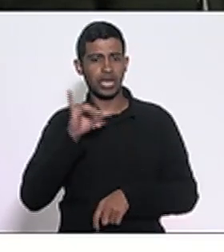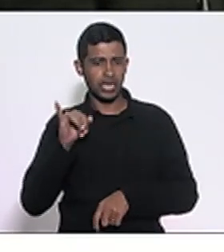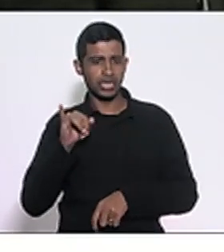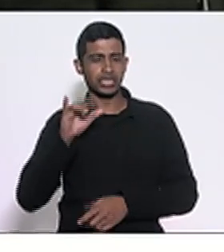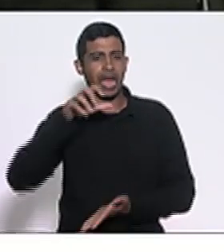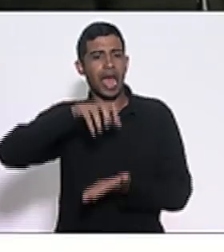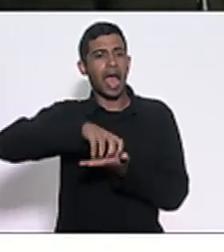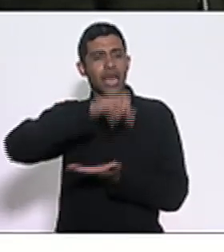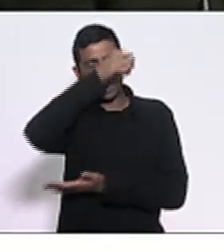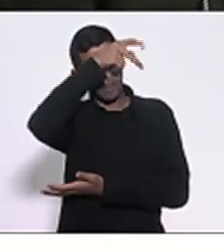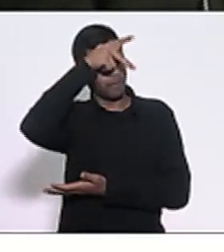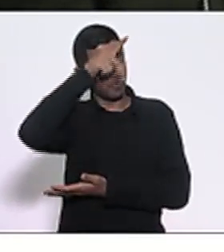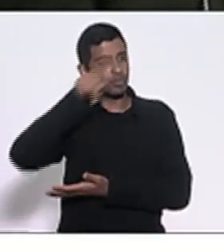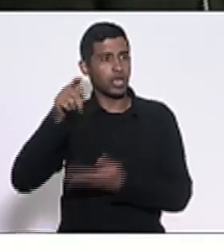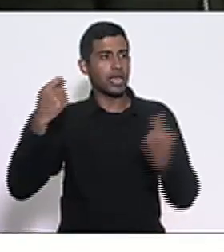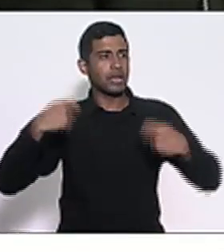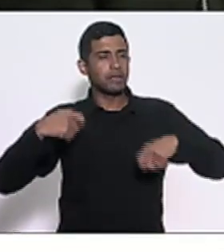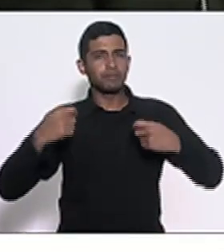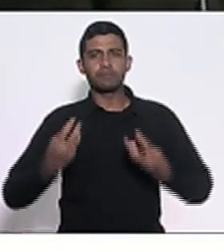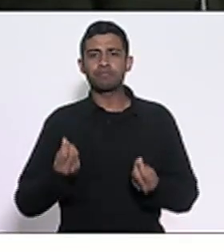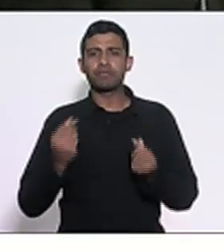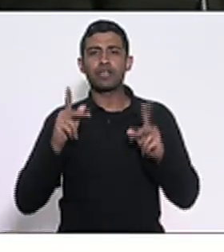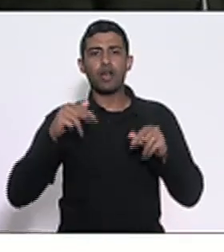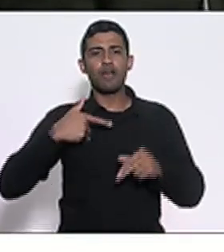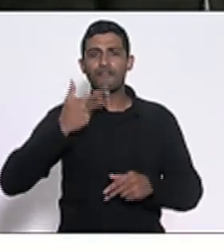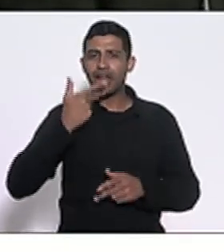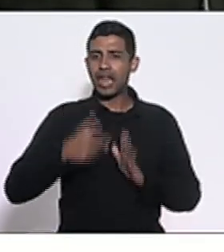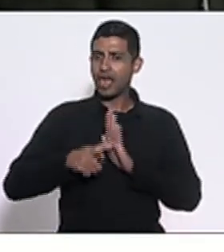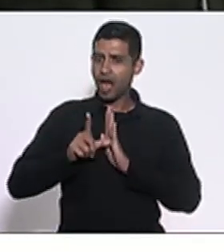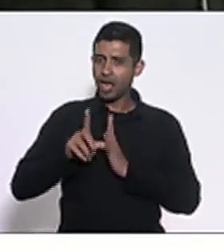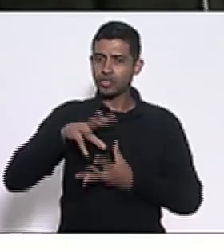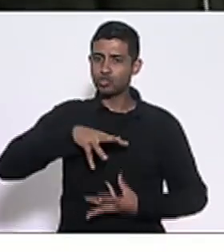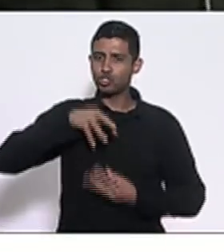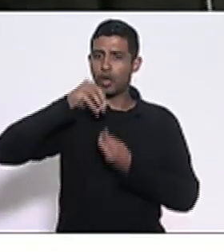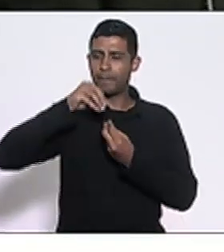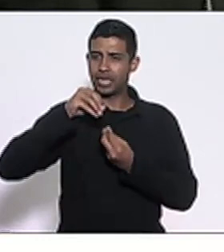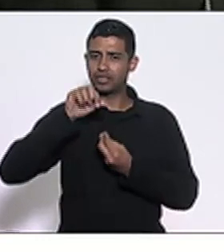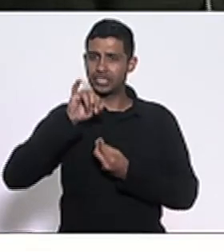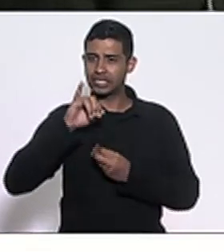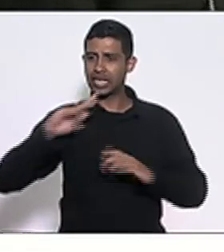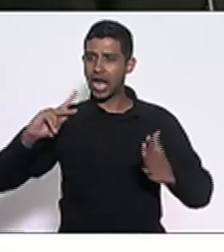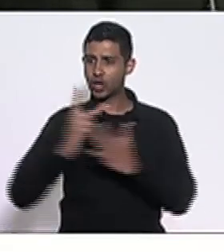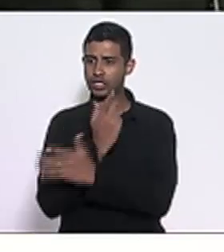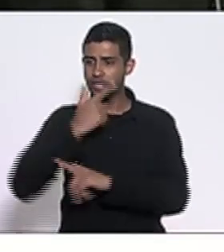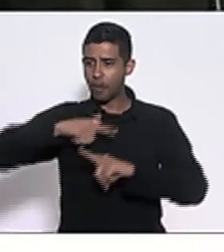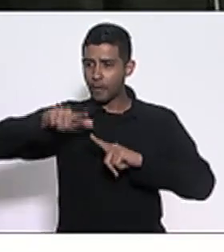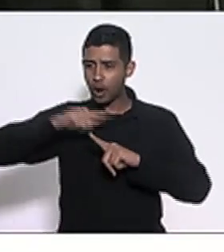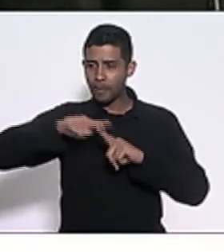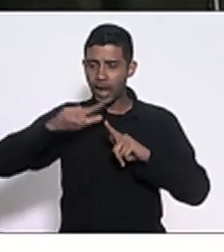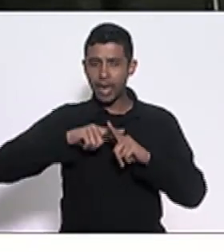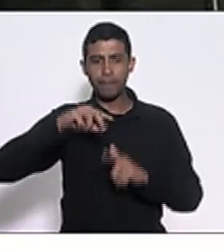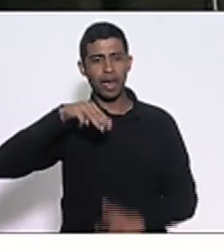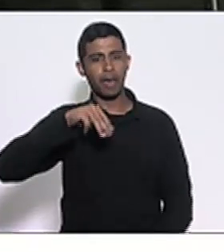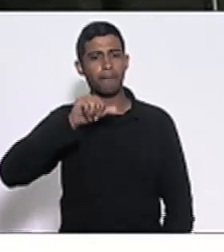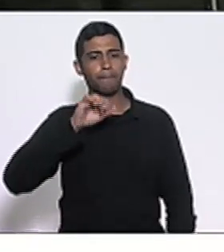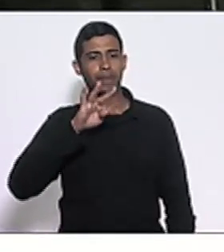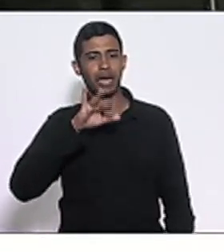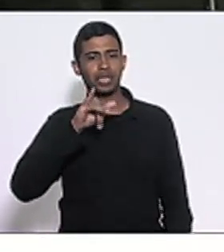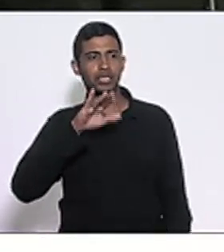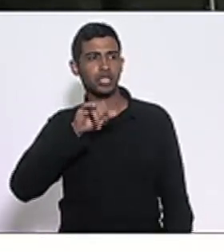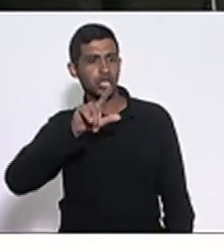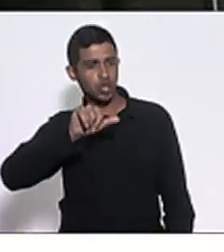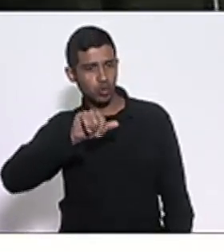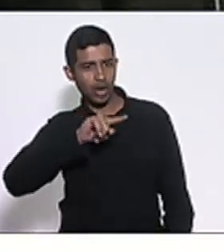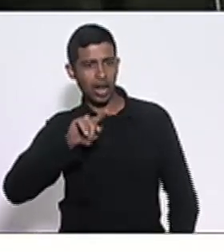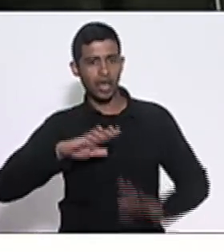ter aquele espírito que eu falei no início. Deu problema na matrícula escolar, somos todos atendentes de call